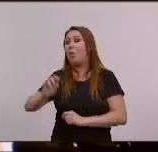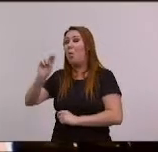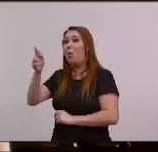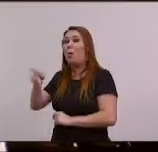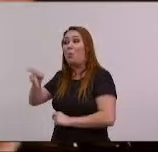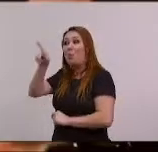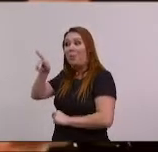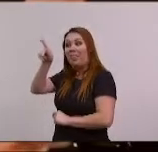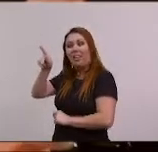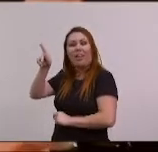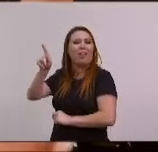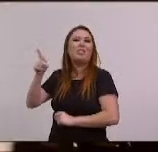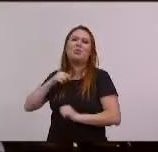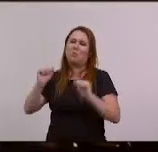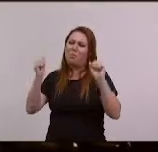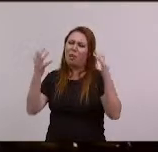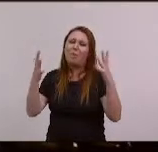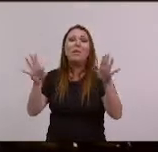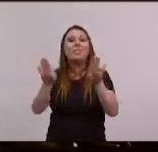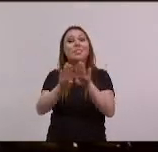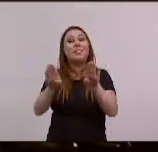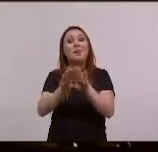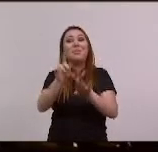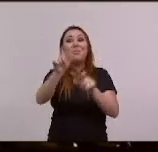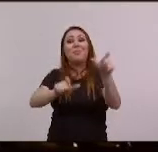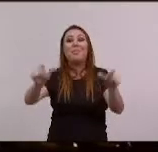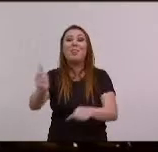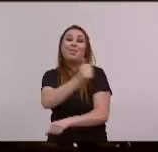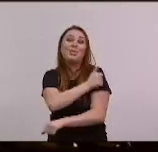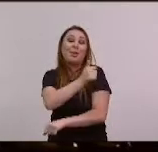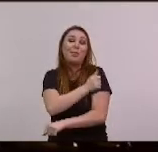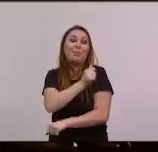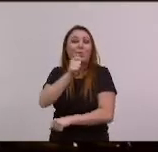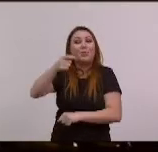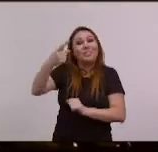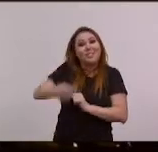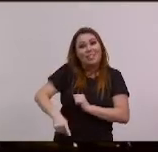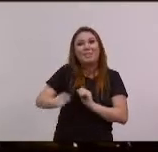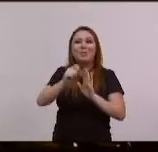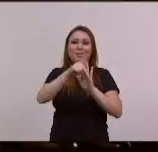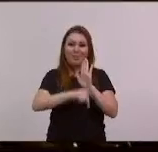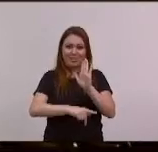Norte-Americana e com os estudantes que fazem parte deste programa.